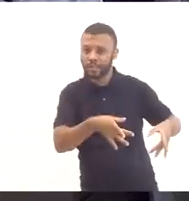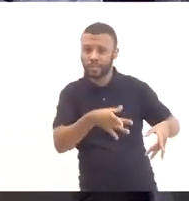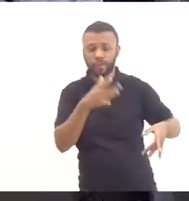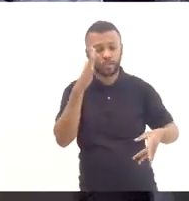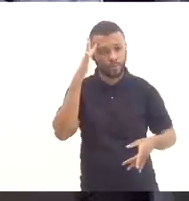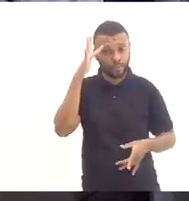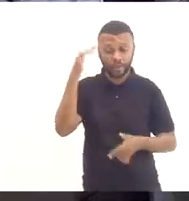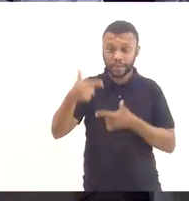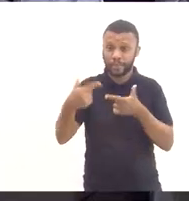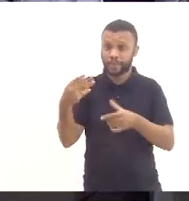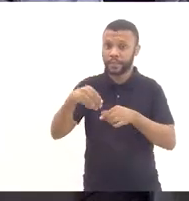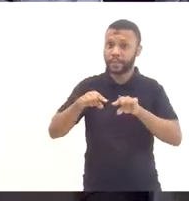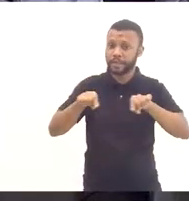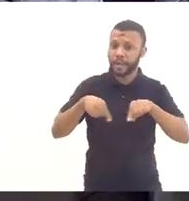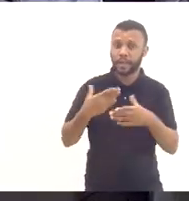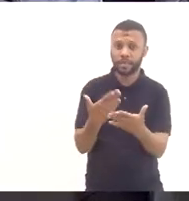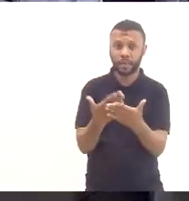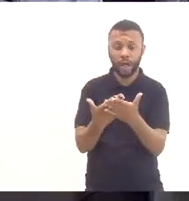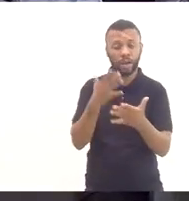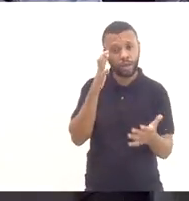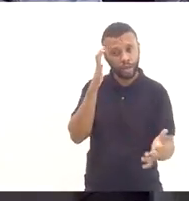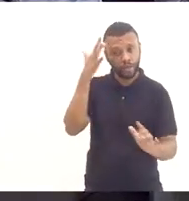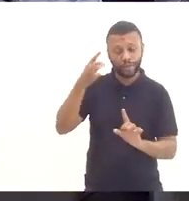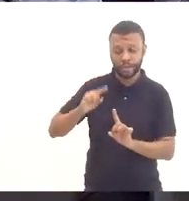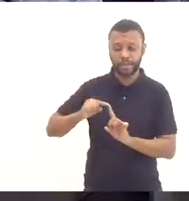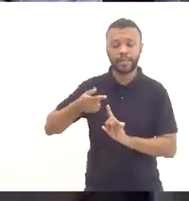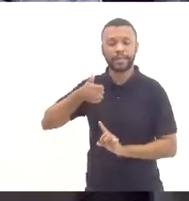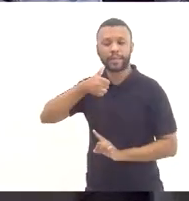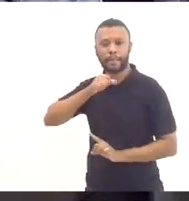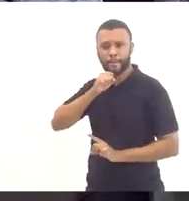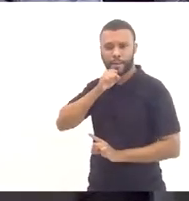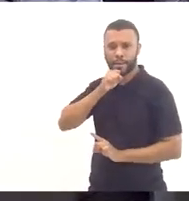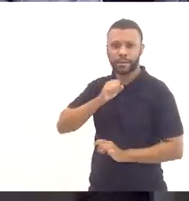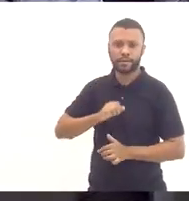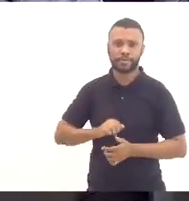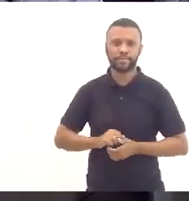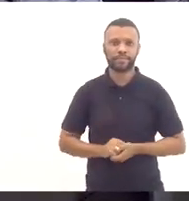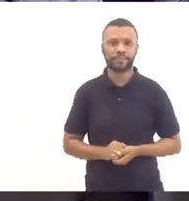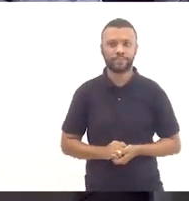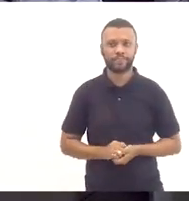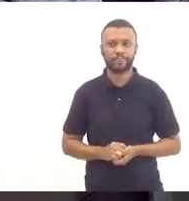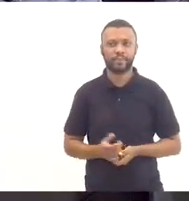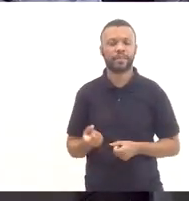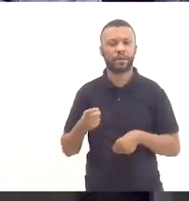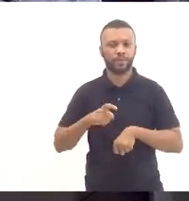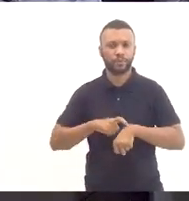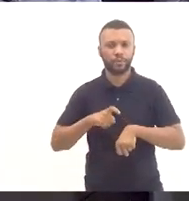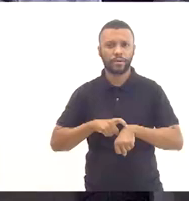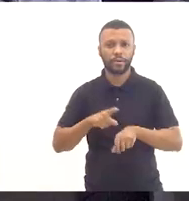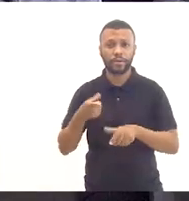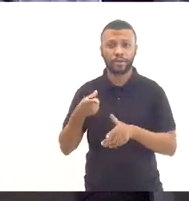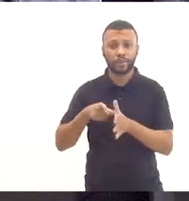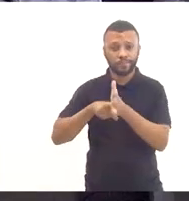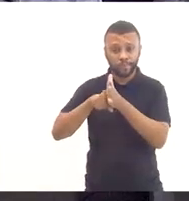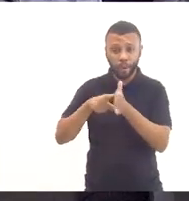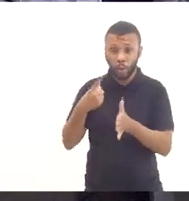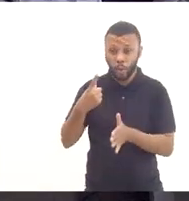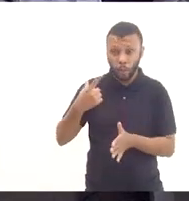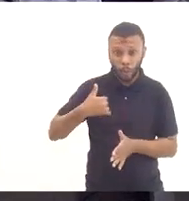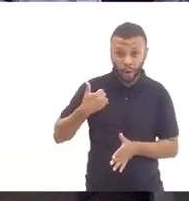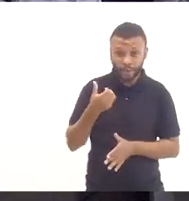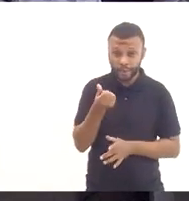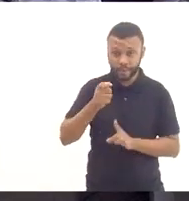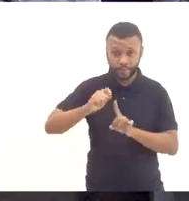tá na sala de aula quando eu resolvi ser mãe quando eu recebi geológico meu filho com um ano e